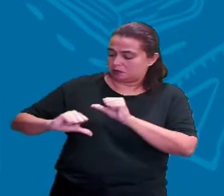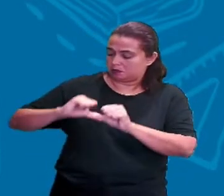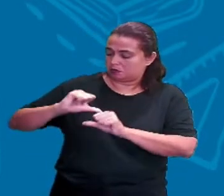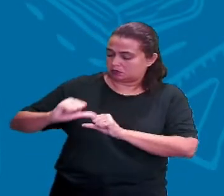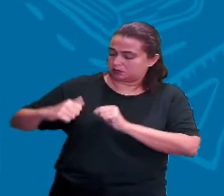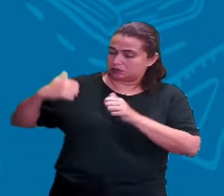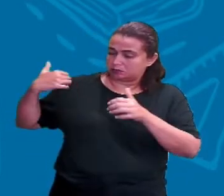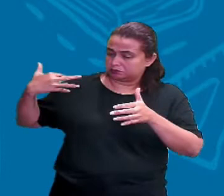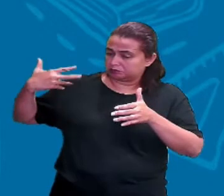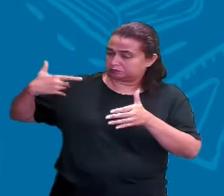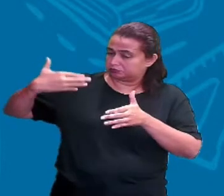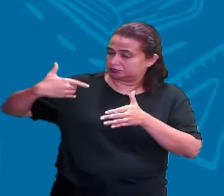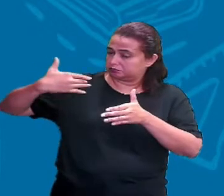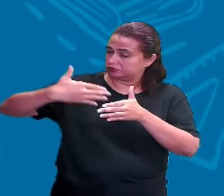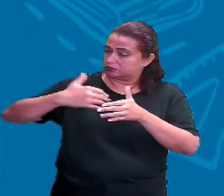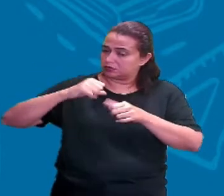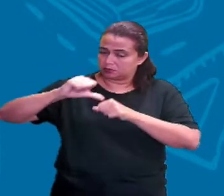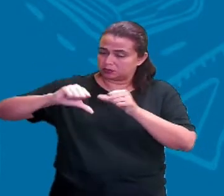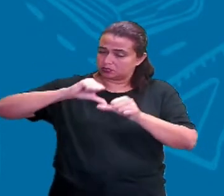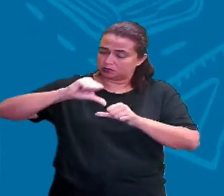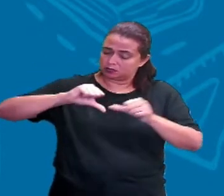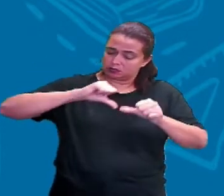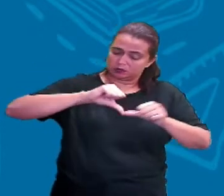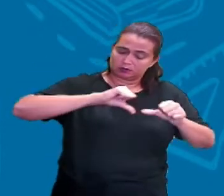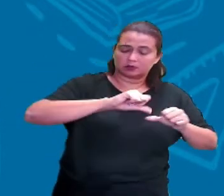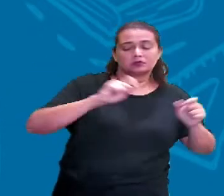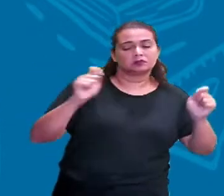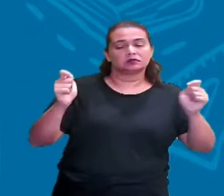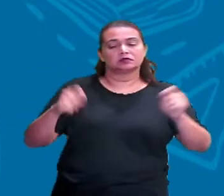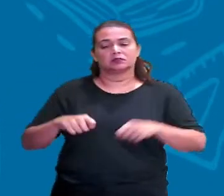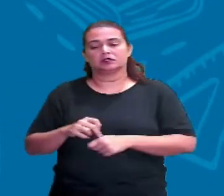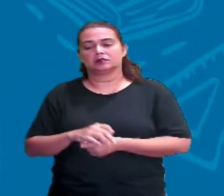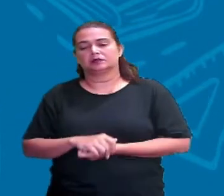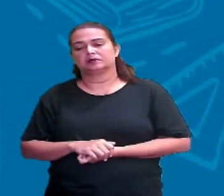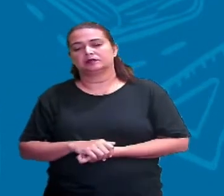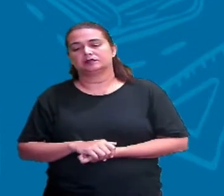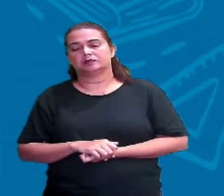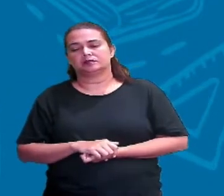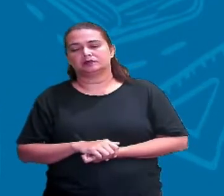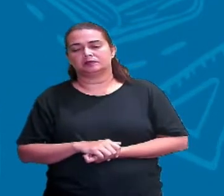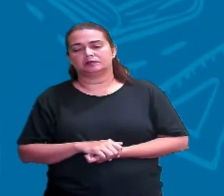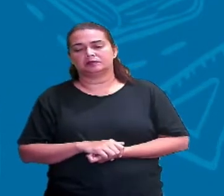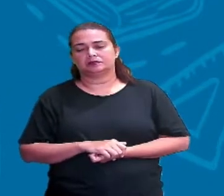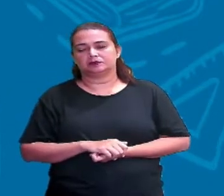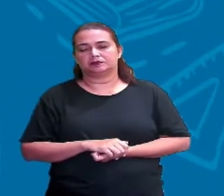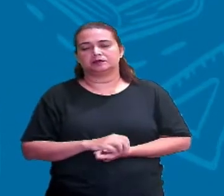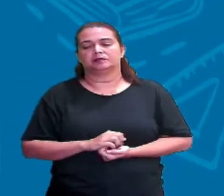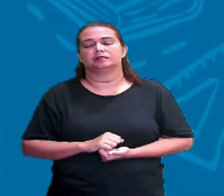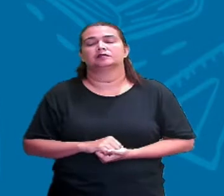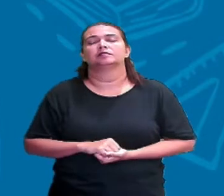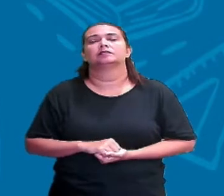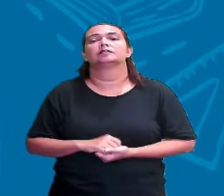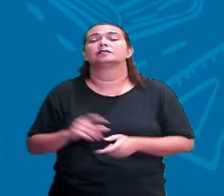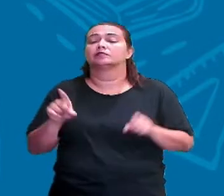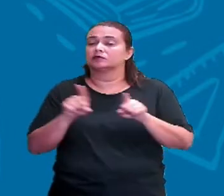com o tempo, ok? Então, olha, um clássico exemplo da língua portuguesa